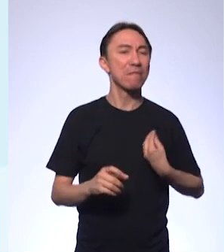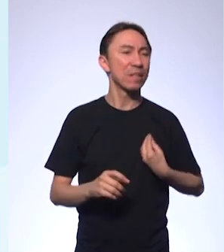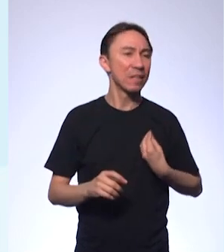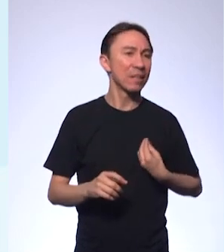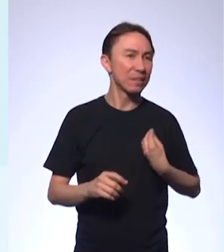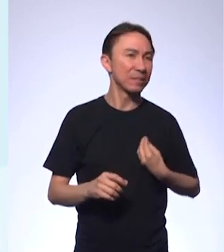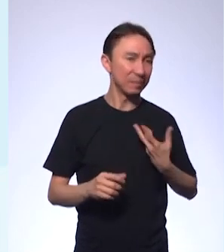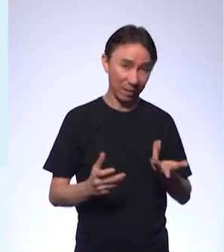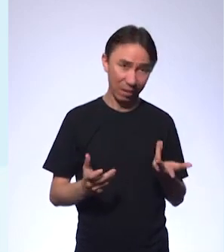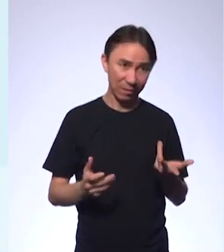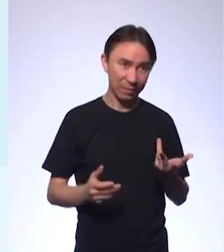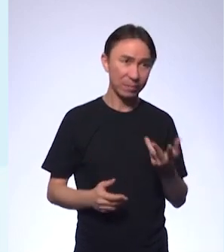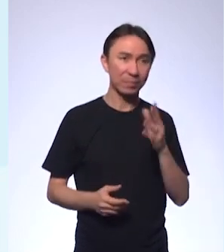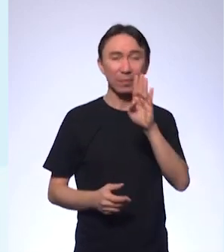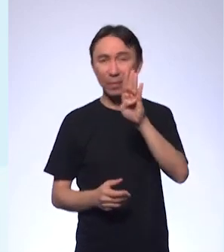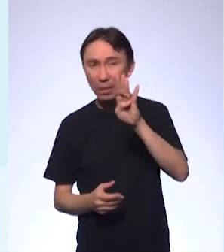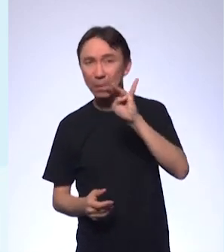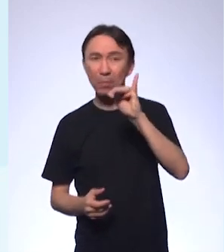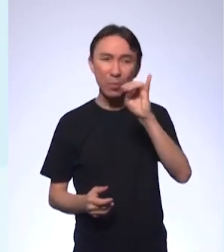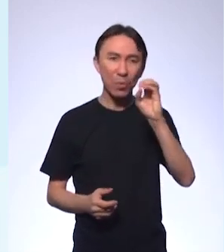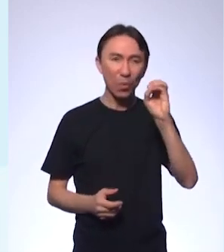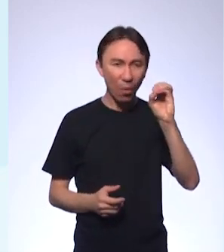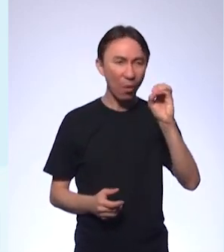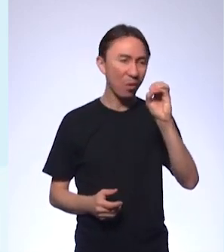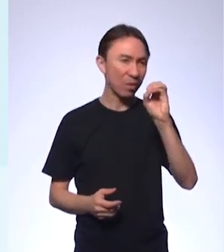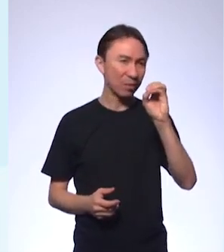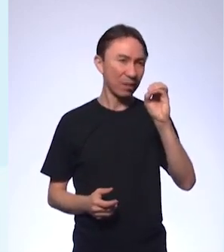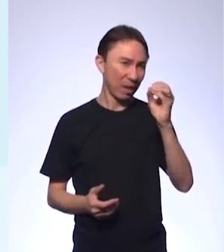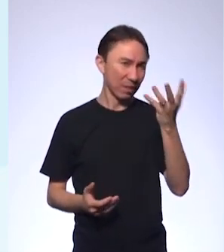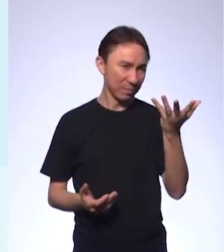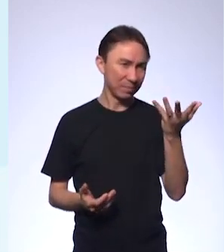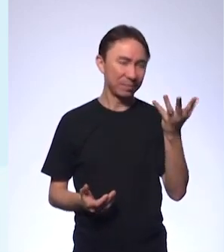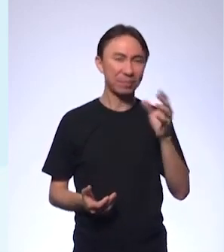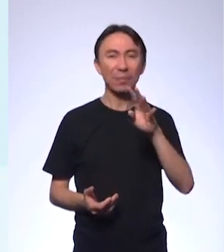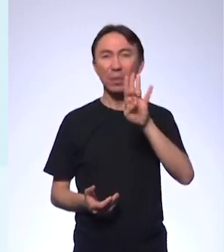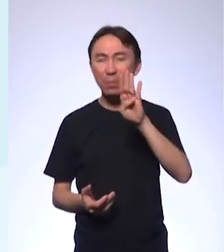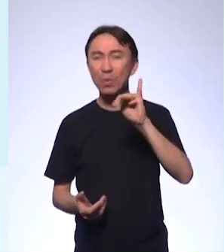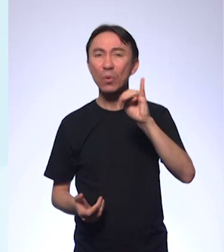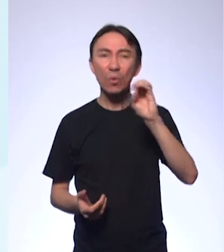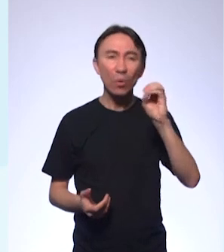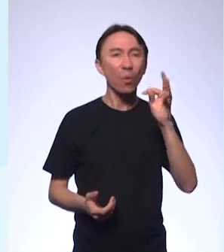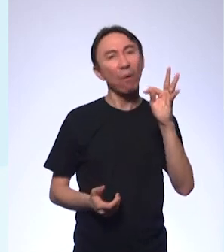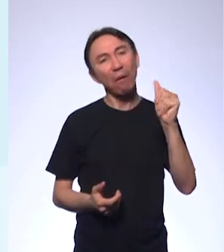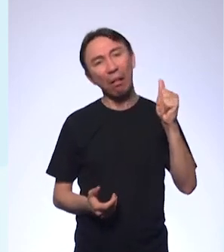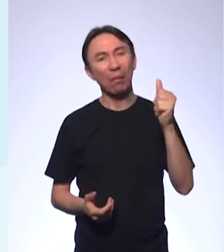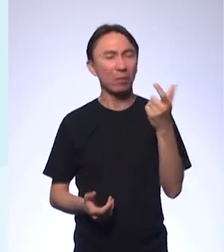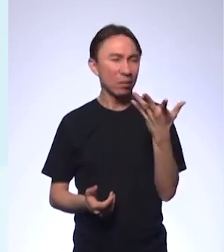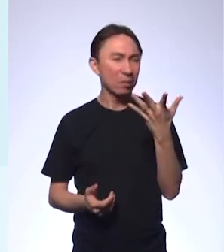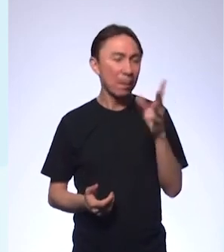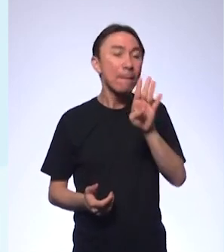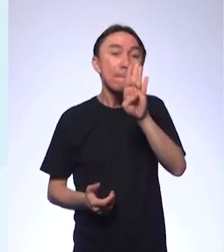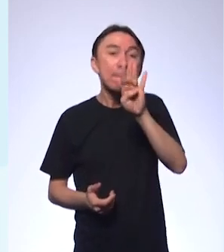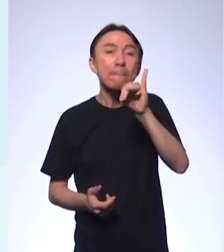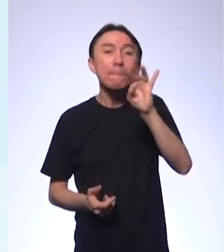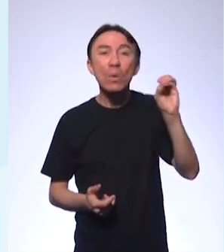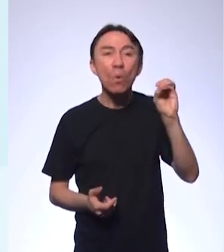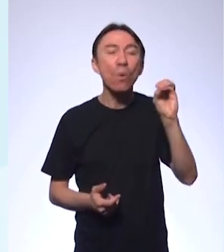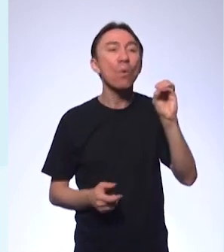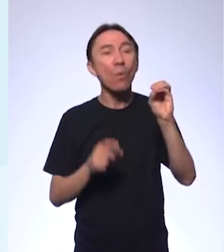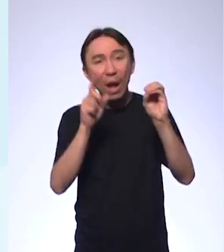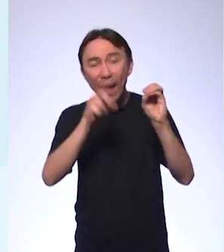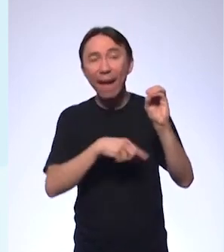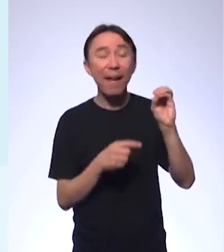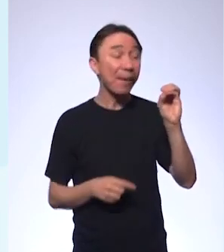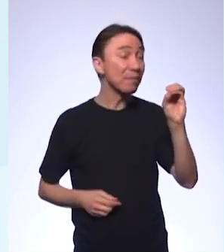fatores bióticos, né, ou biota, biocenose, são os seres vivos. Né? Então, a comunidade biológica ali, os